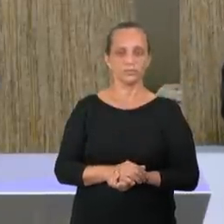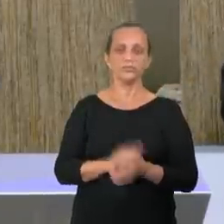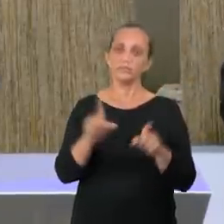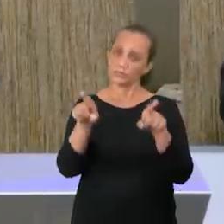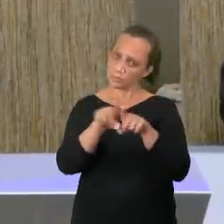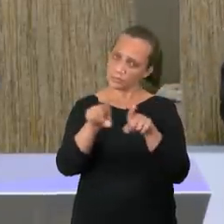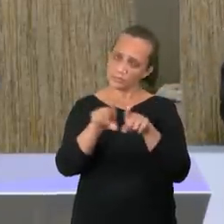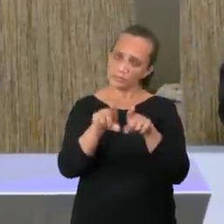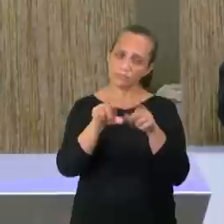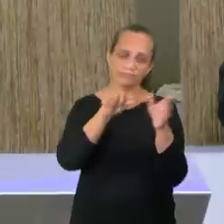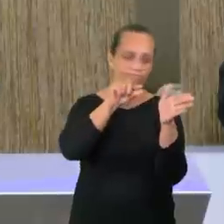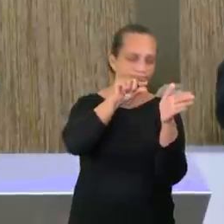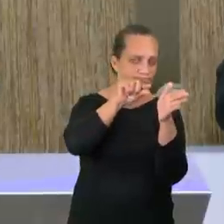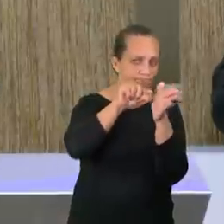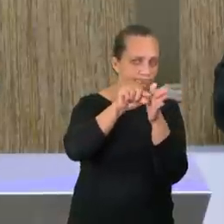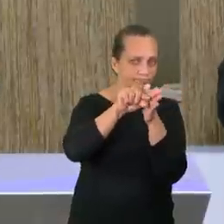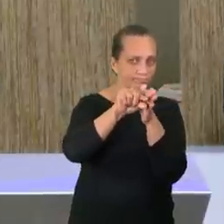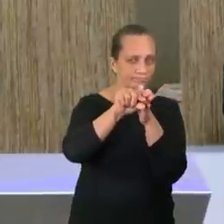o versículo